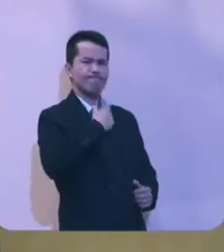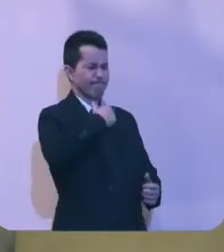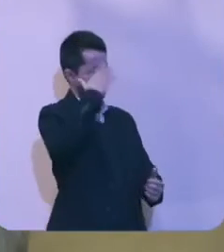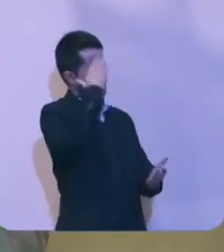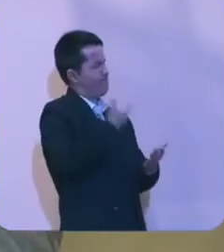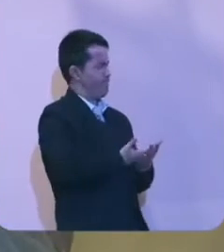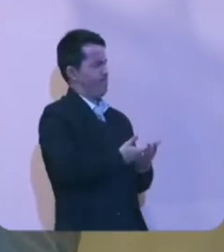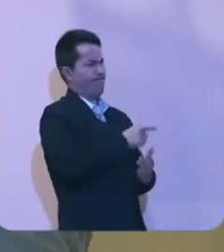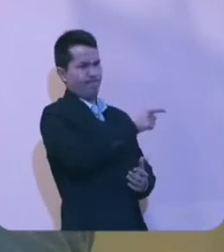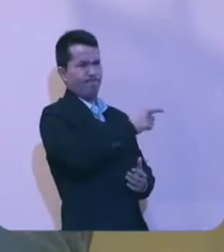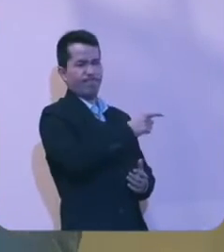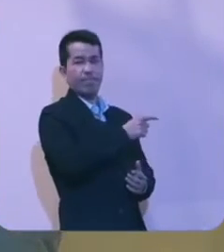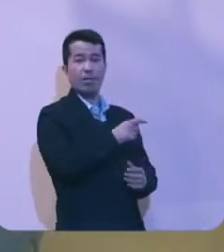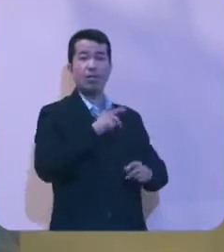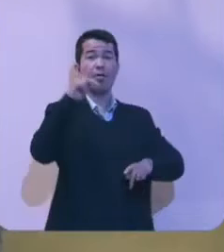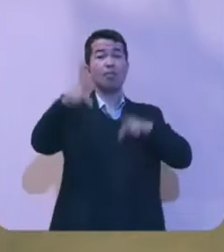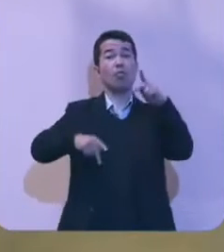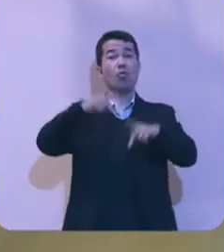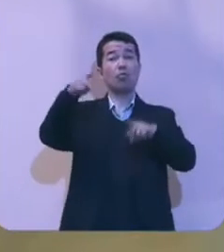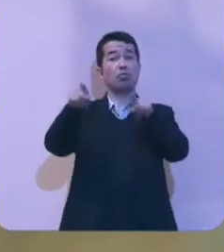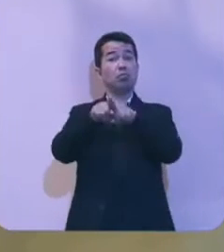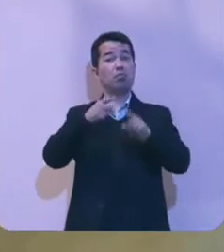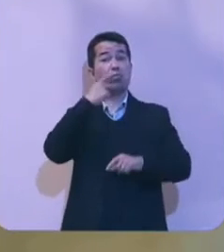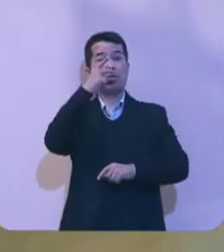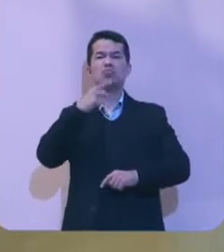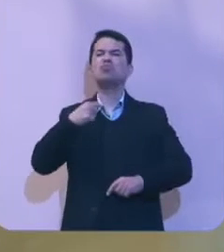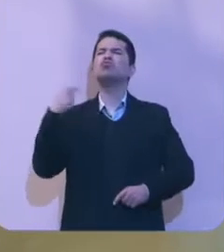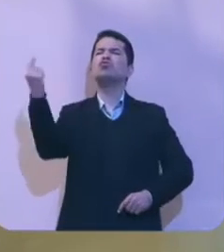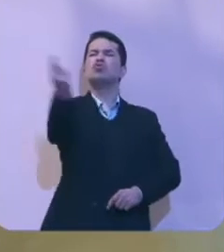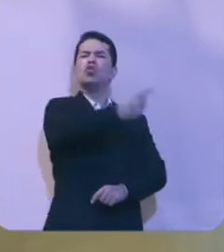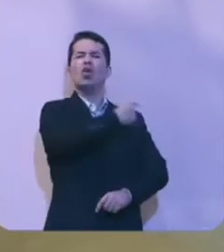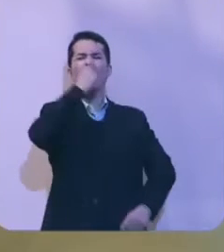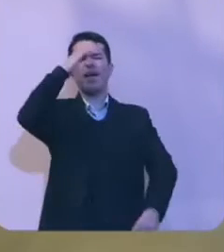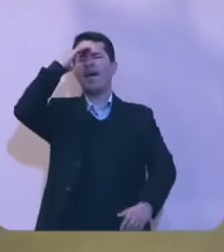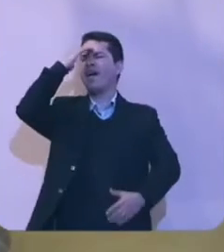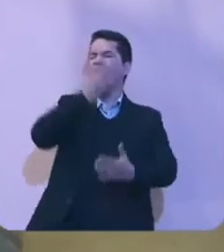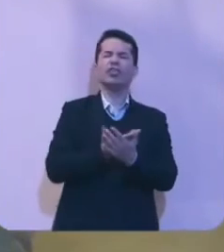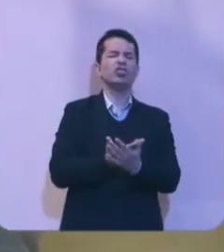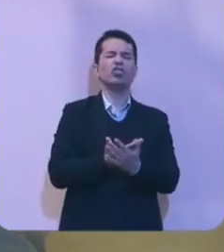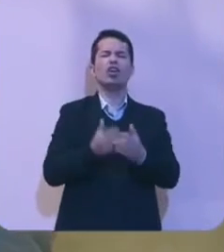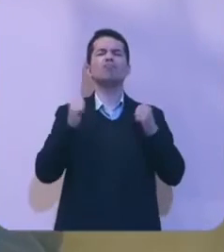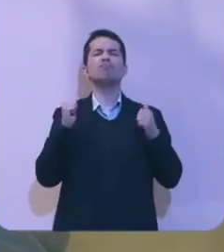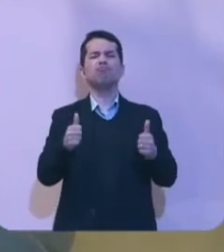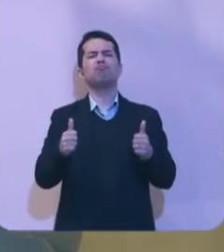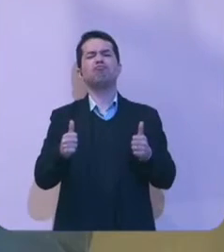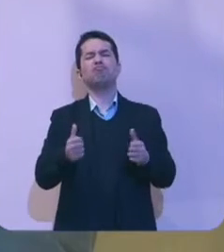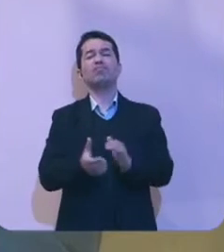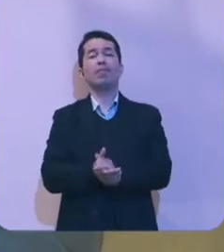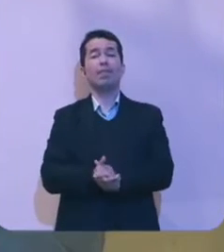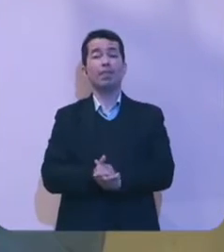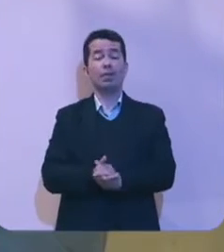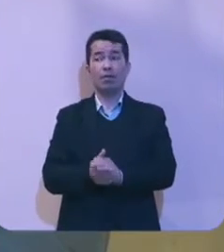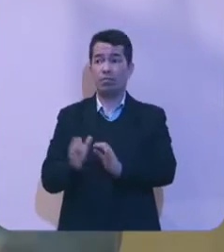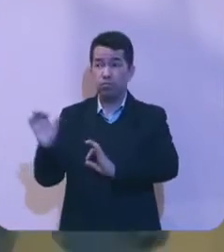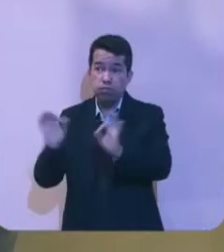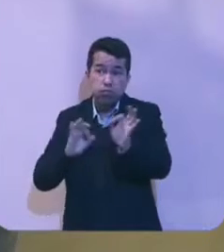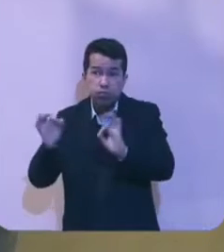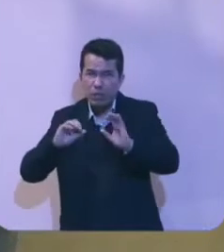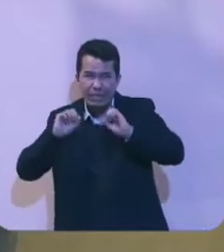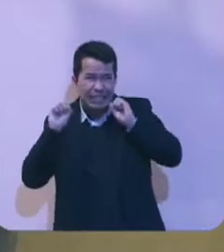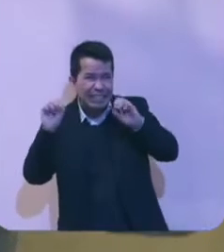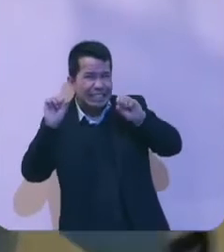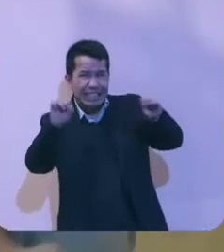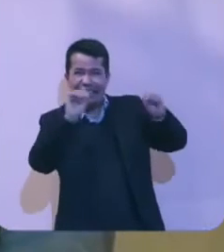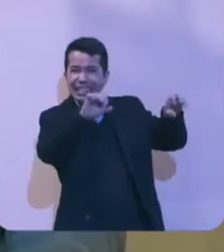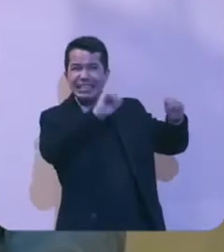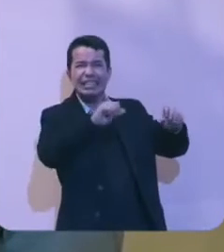povo disse: nós cremos nessa palavra. E então eles prepararam o exército para no dia seguinte marcharem. E abriram